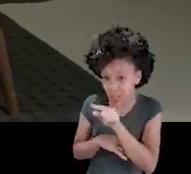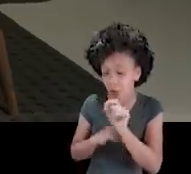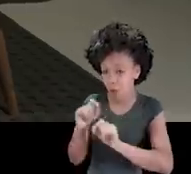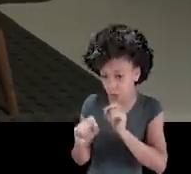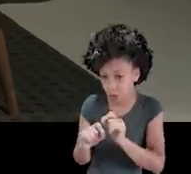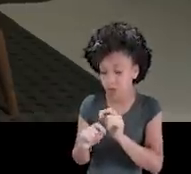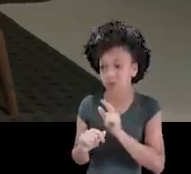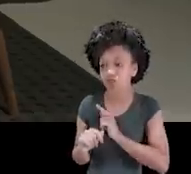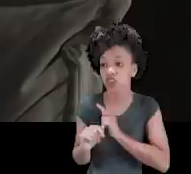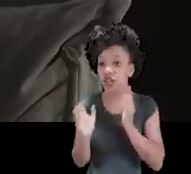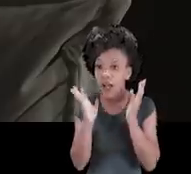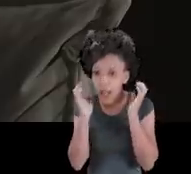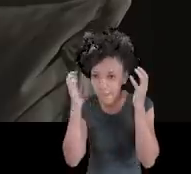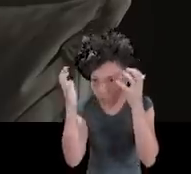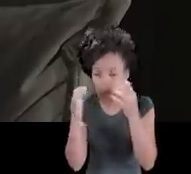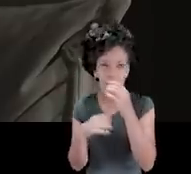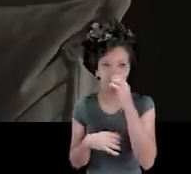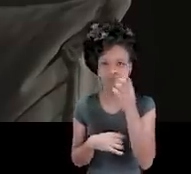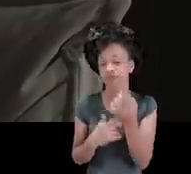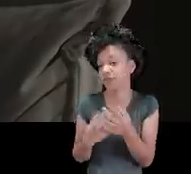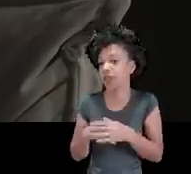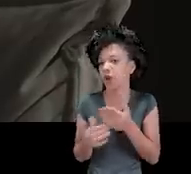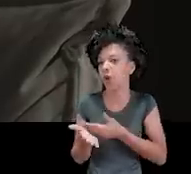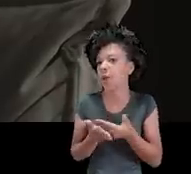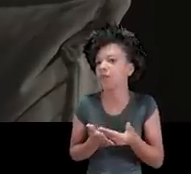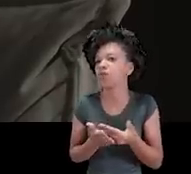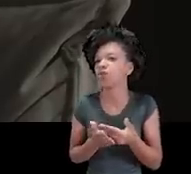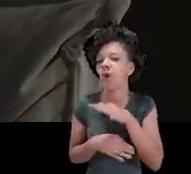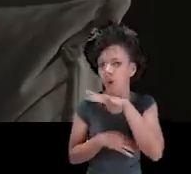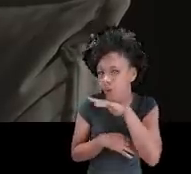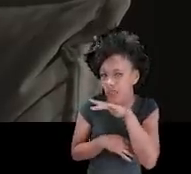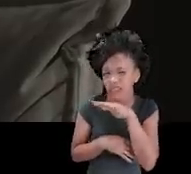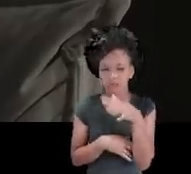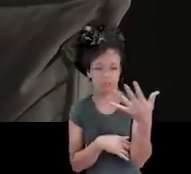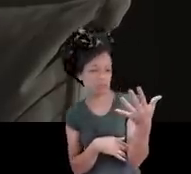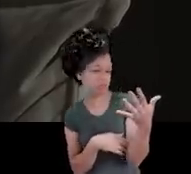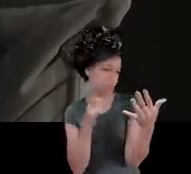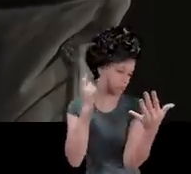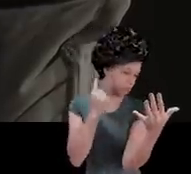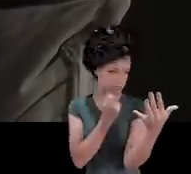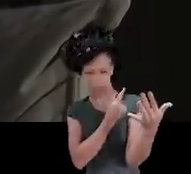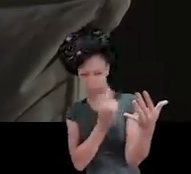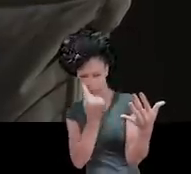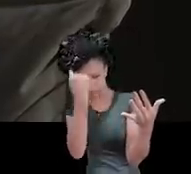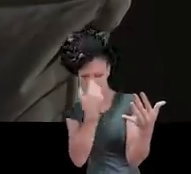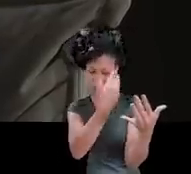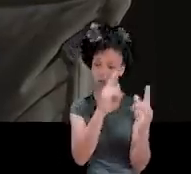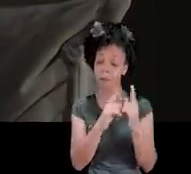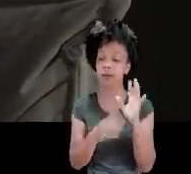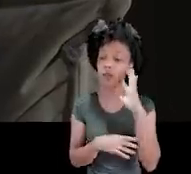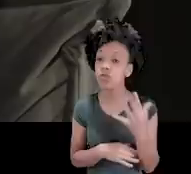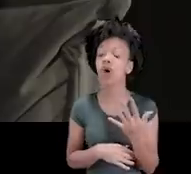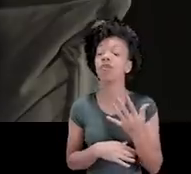caso deles, que eles tinham cabelo. Assim, e começou a ficar ruim. Aquela coisa meio lá, meio cá, eu acho que quando você toma uma decisão